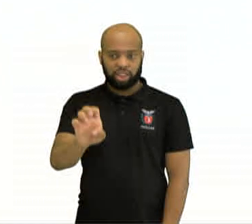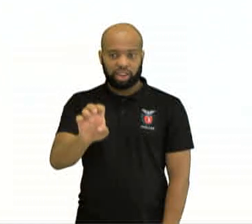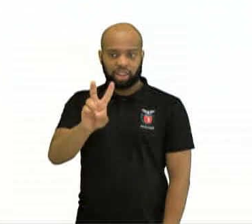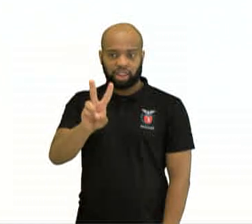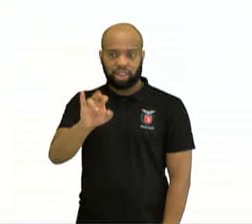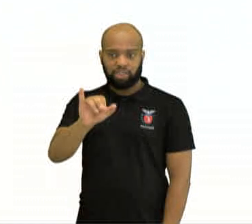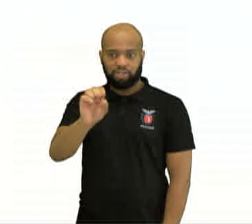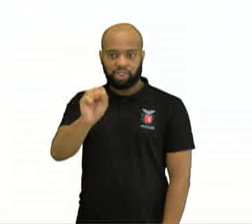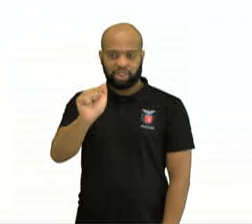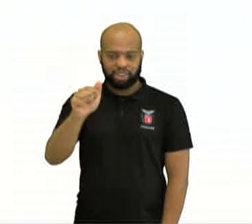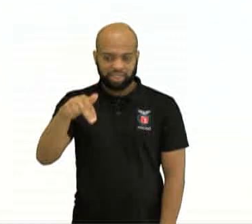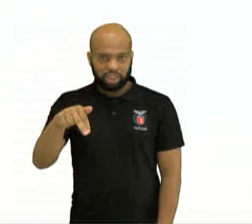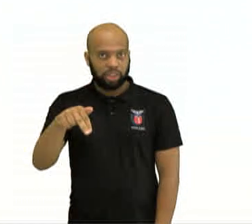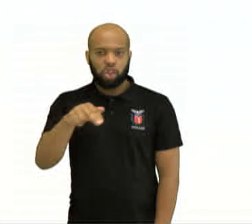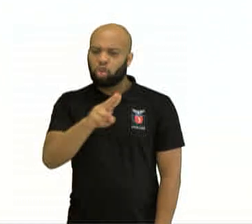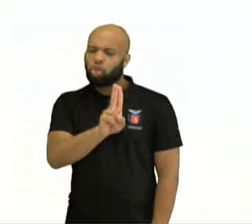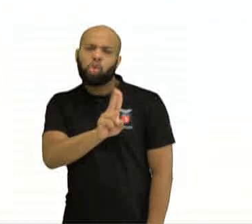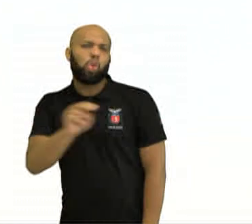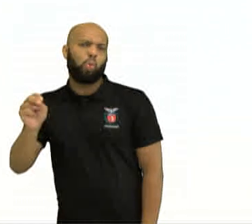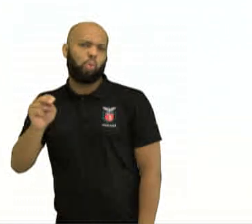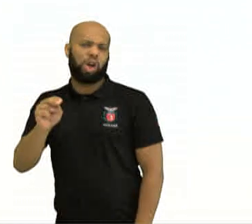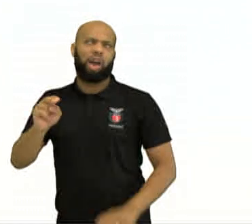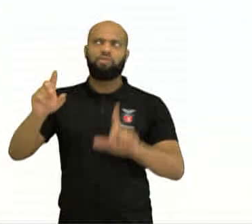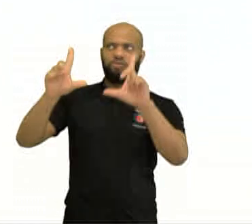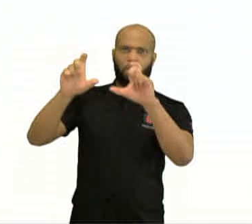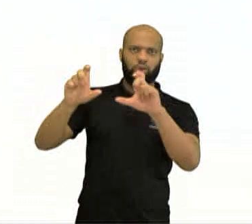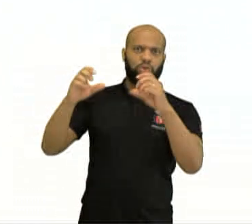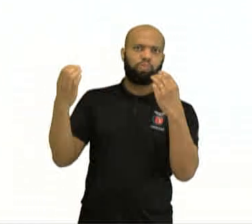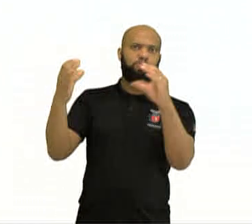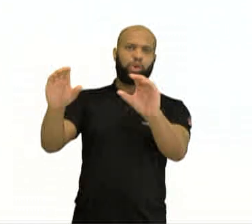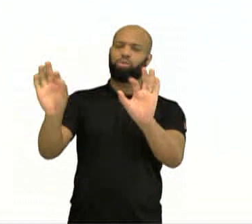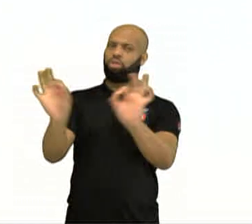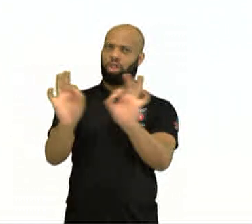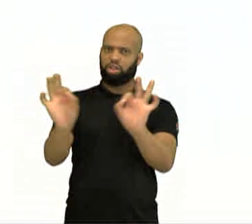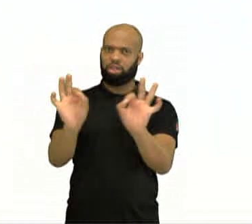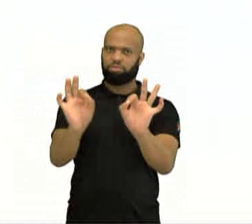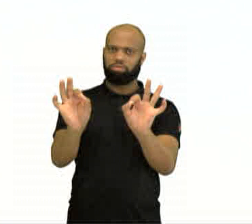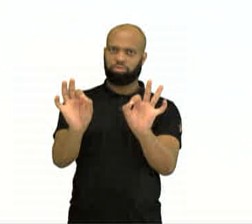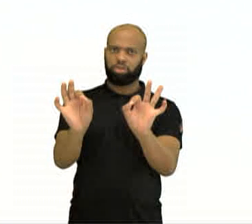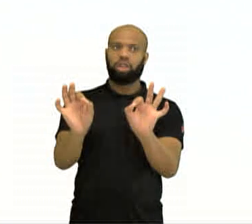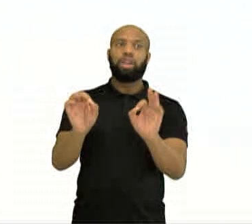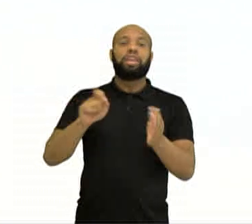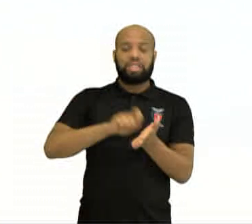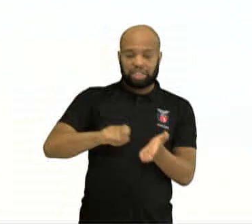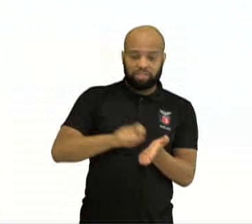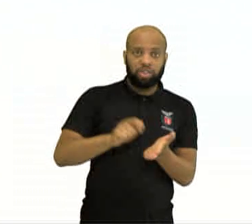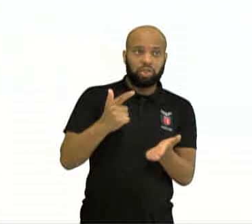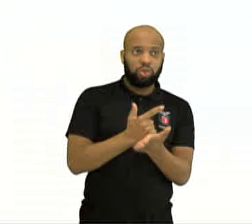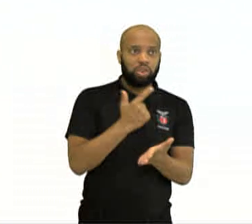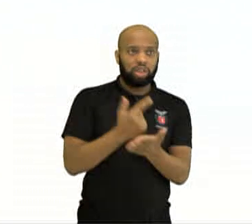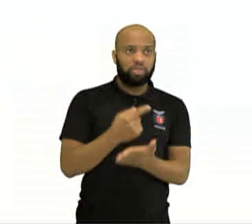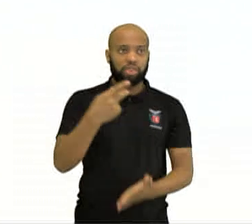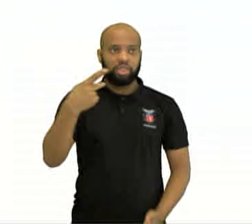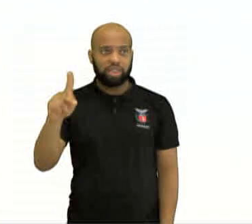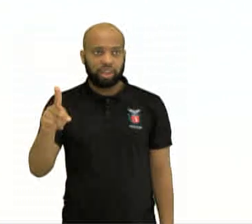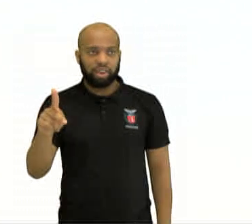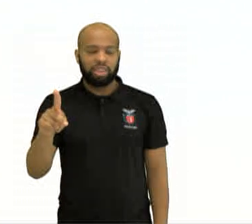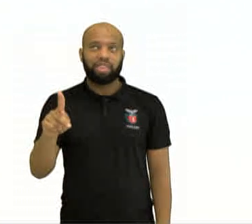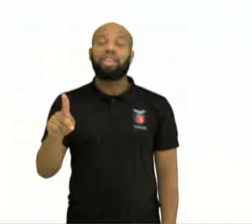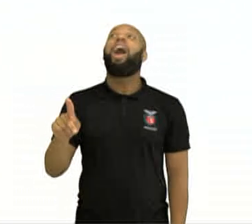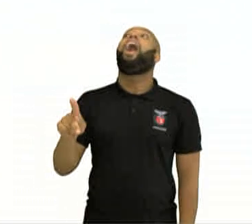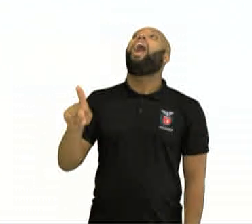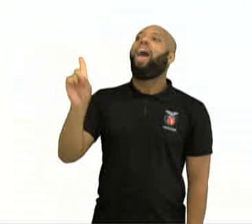mídia. Sim, ele quis se preservar. E ele escreveu isso no livro AE, de